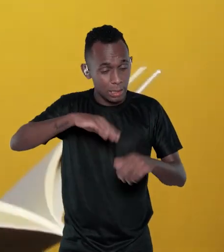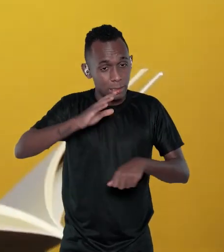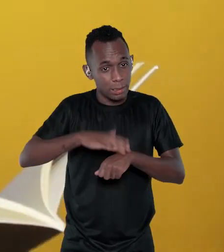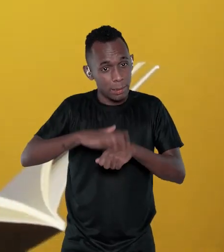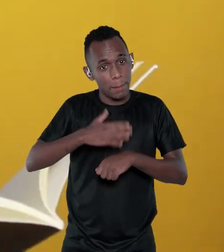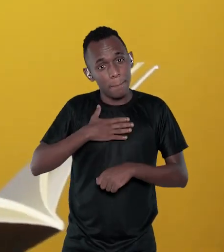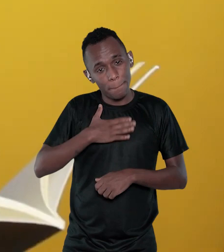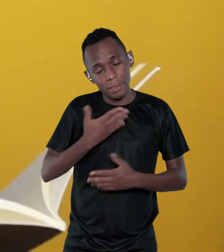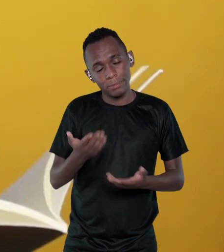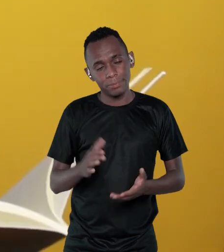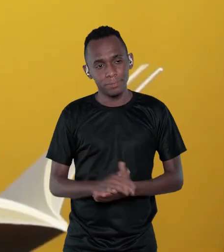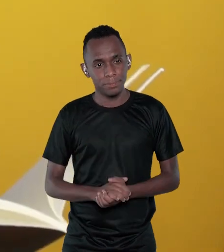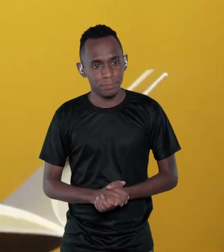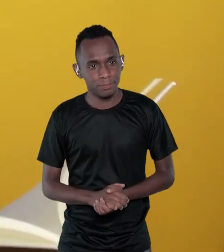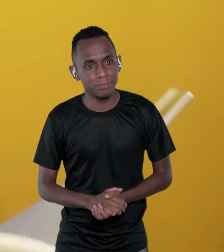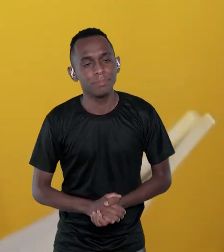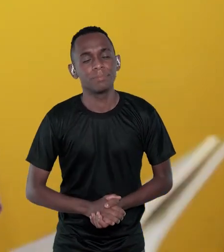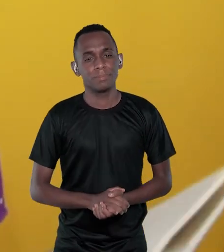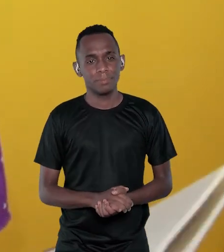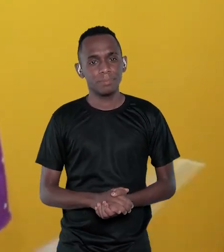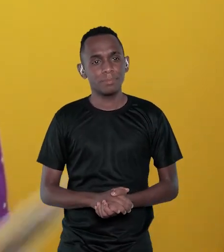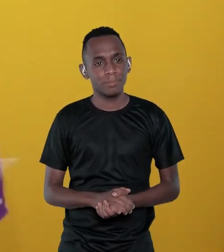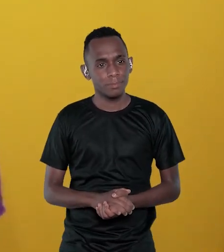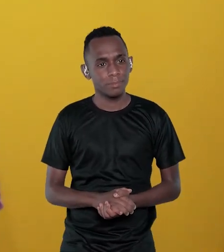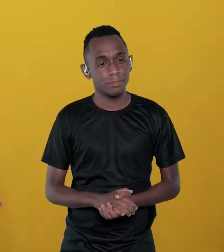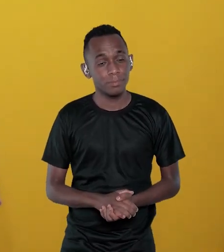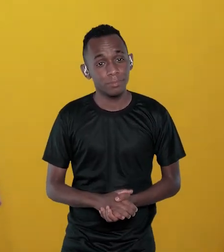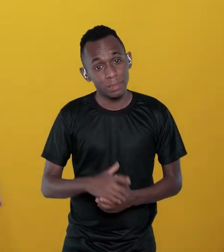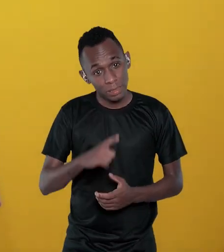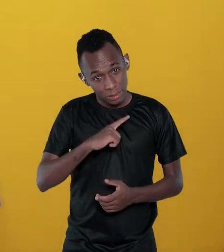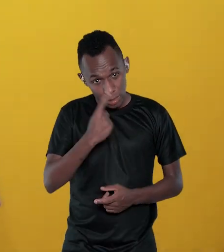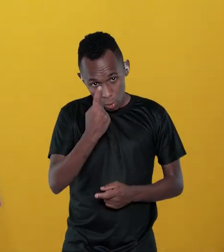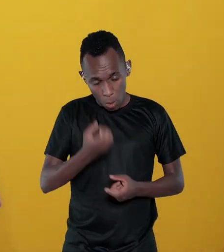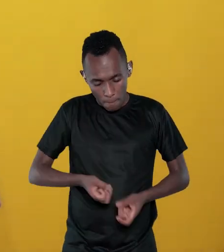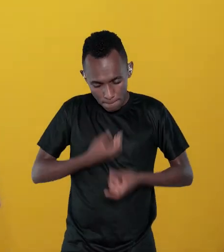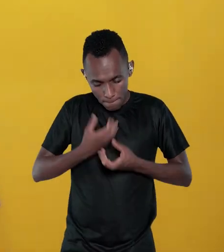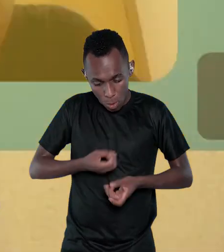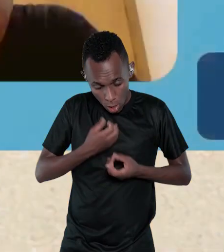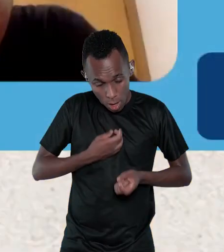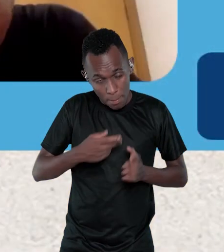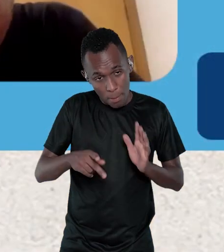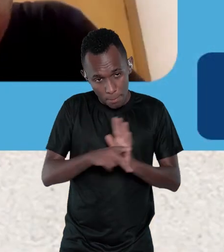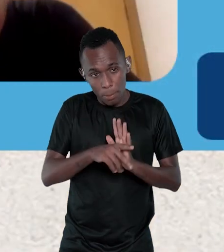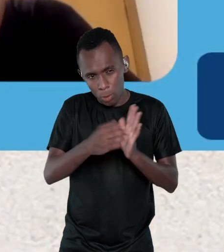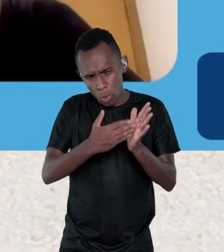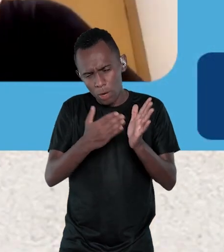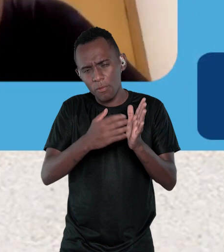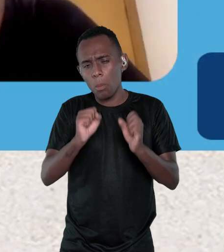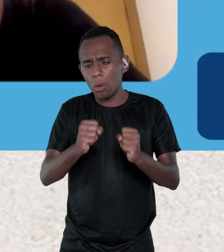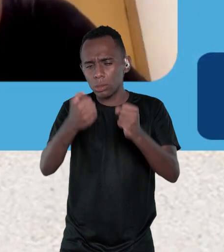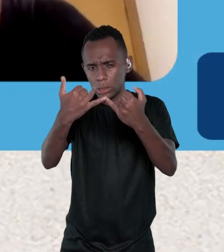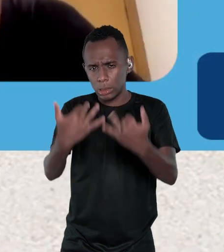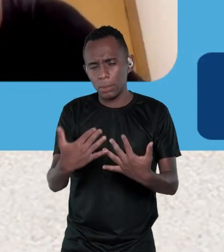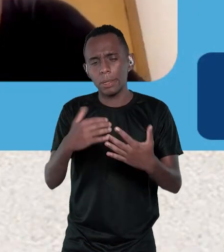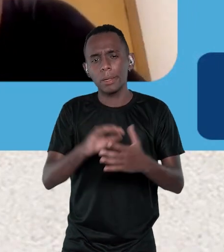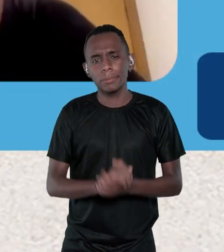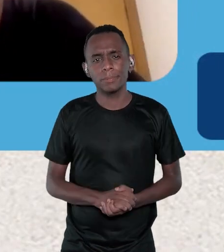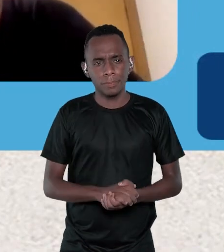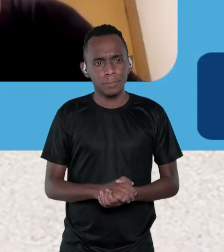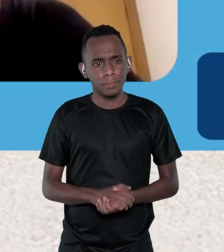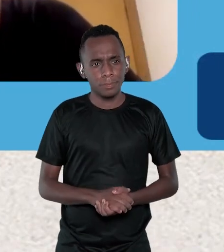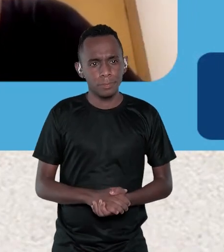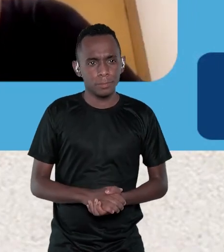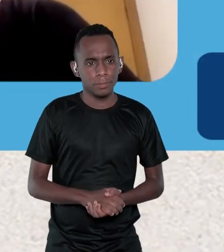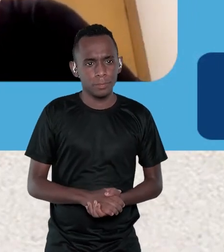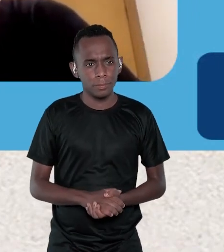para trazer alguma esperança a você, leitor, e a mim próprio. Isso aí. Eu tenho um poema aqui desse